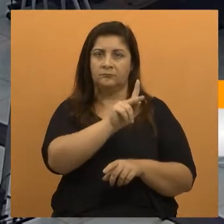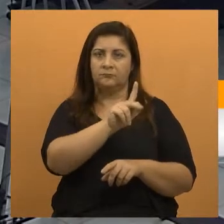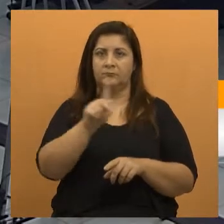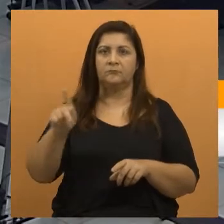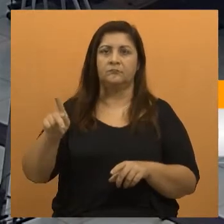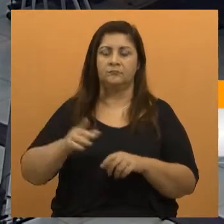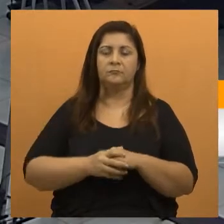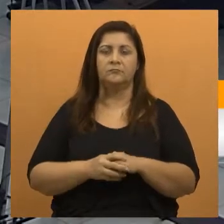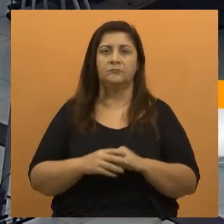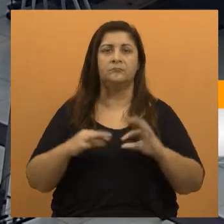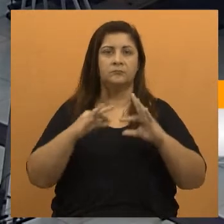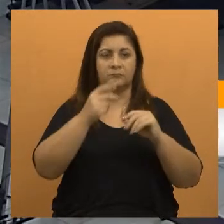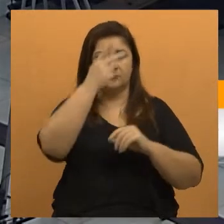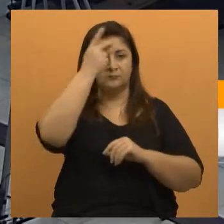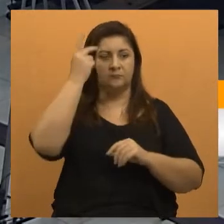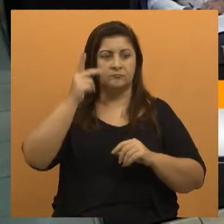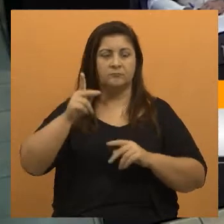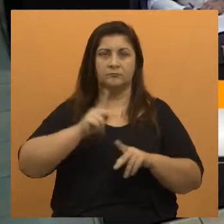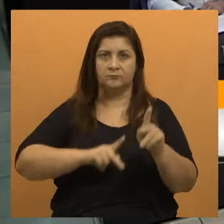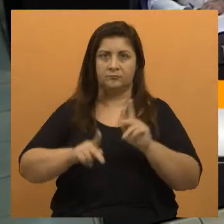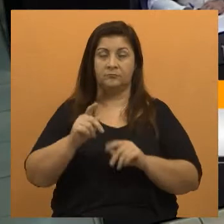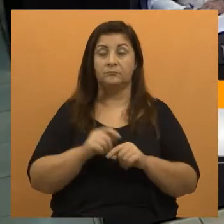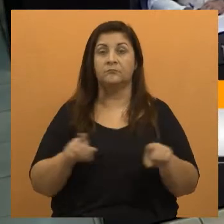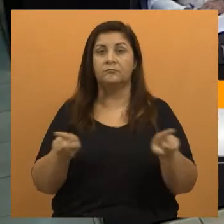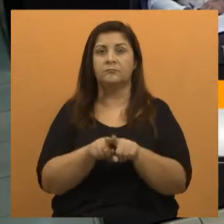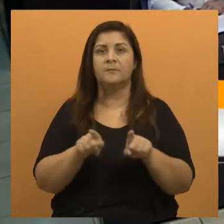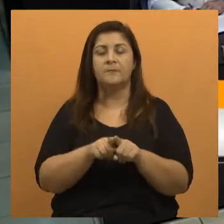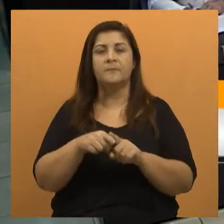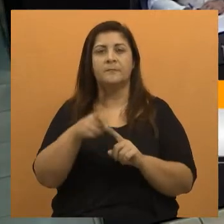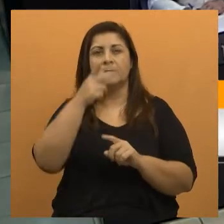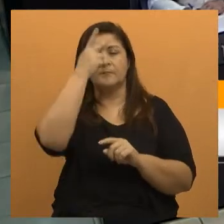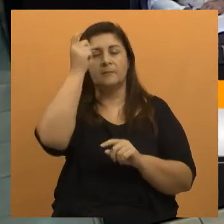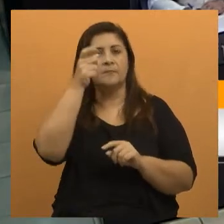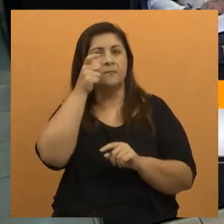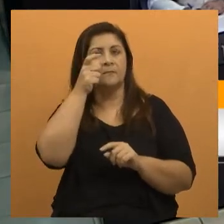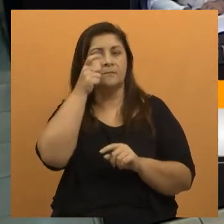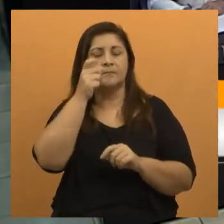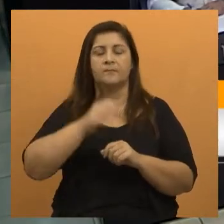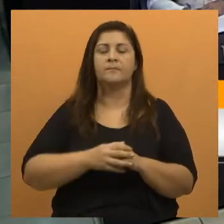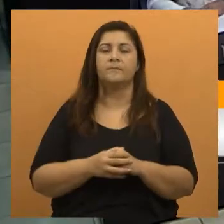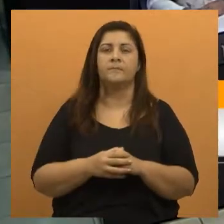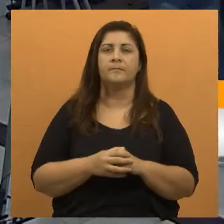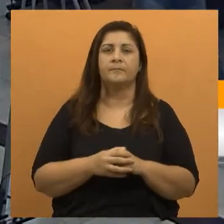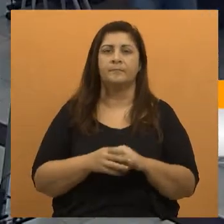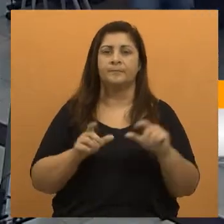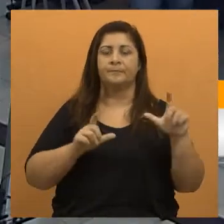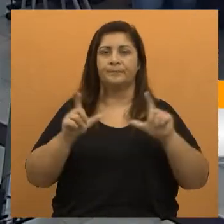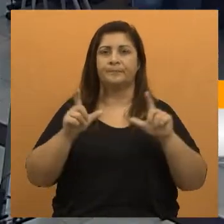público presente e aos telespectadores da TV Câmara. Bom dia.